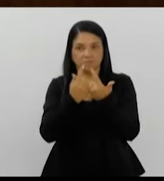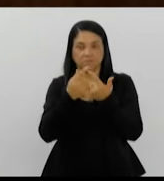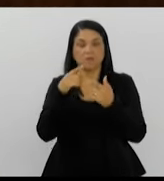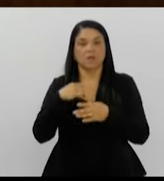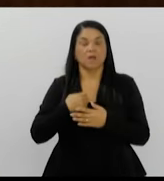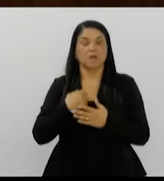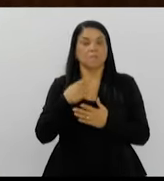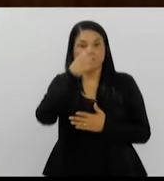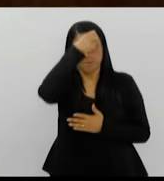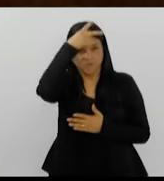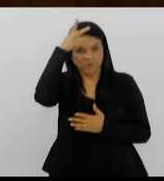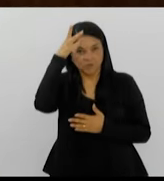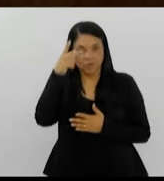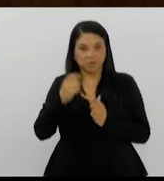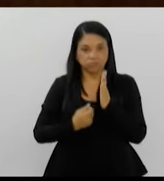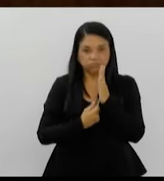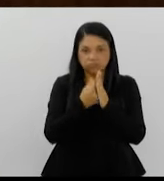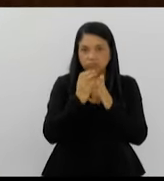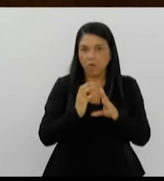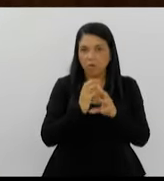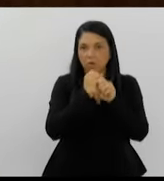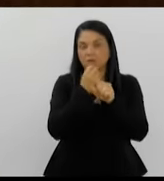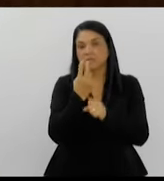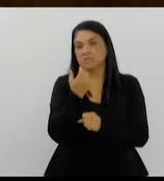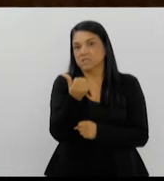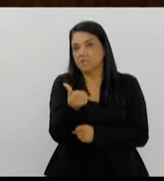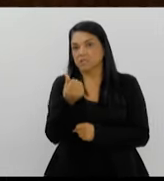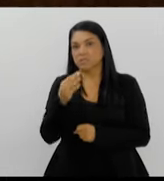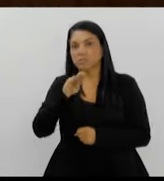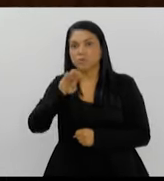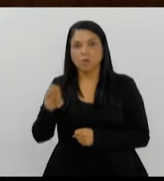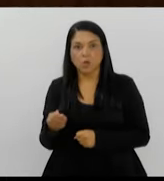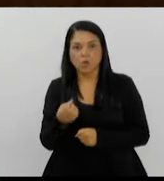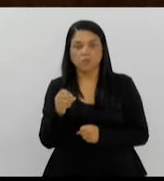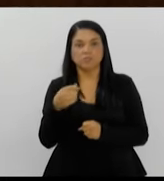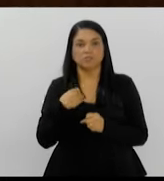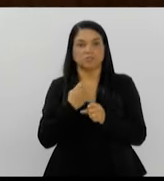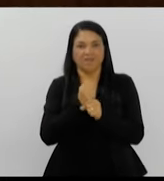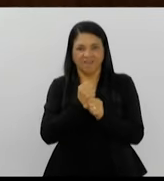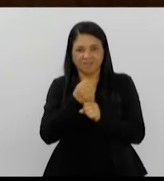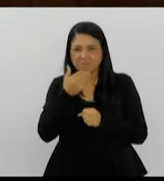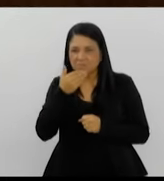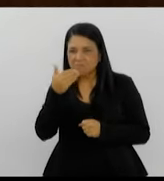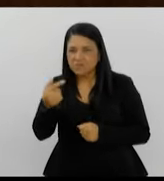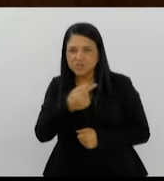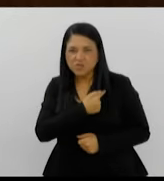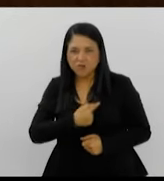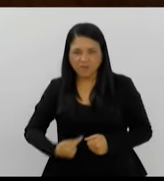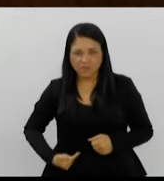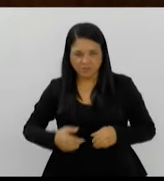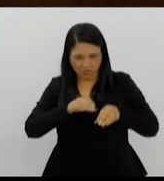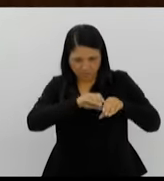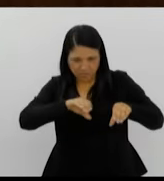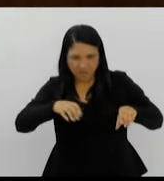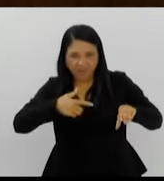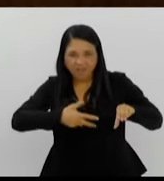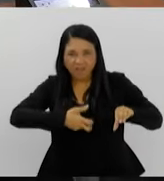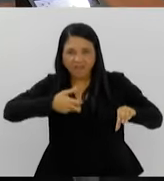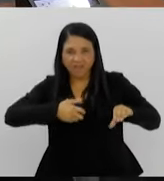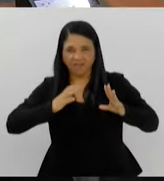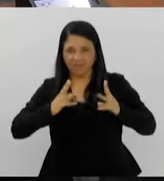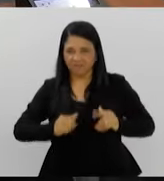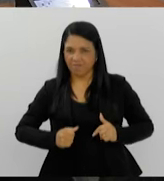de 6 bilhões e 300 milhões deais por ano precisa pedir ao Governador para desobstruir o canal de